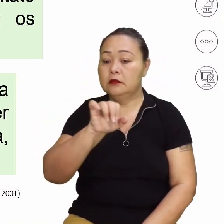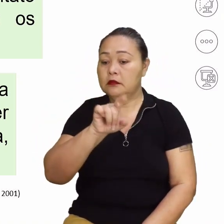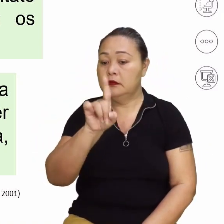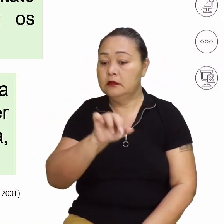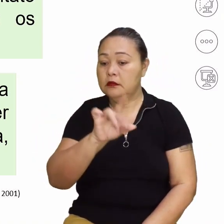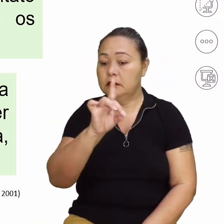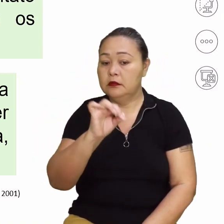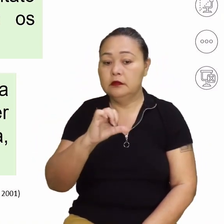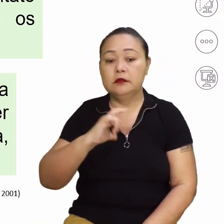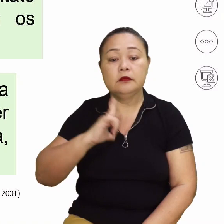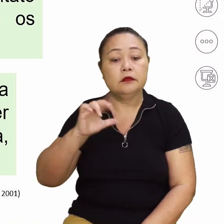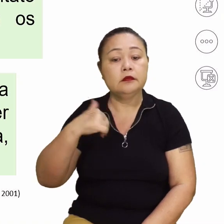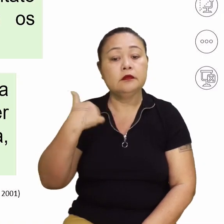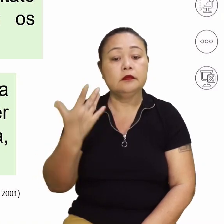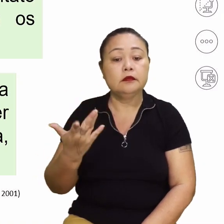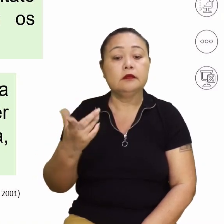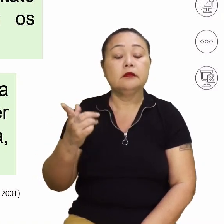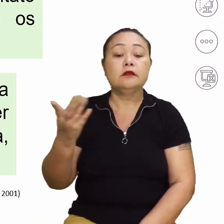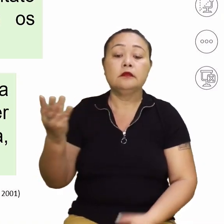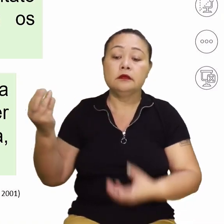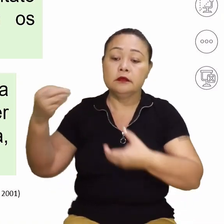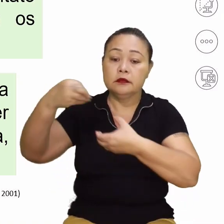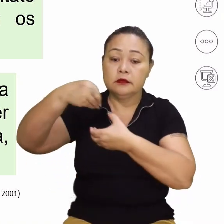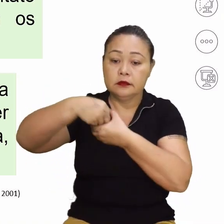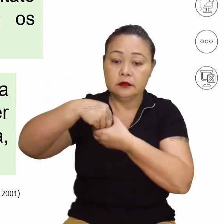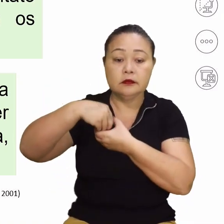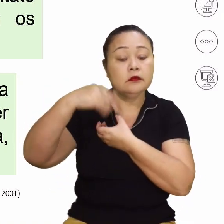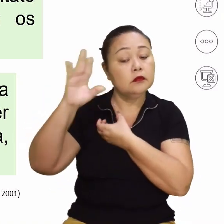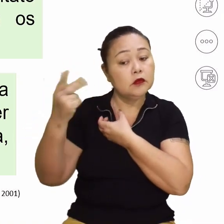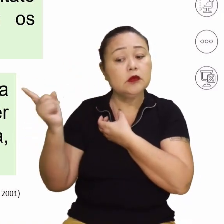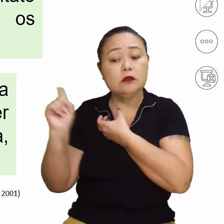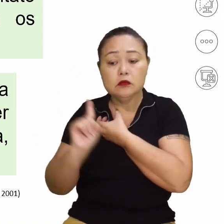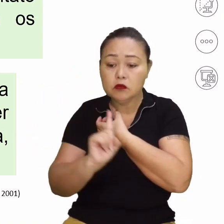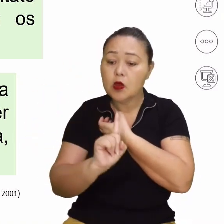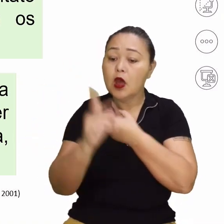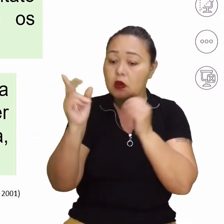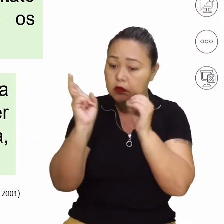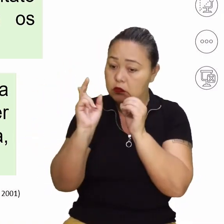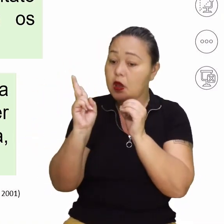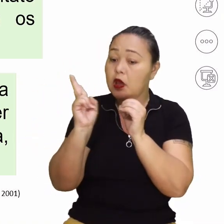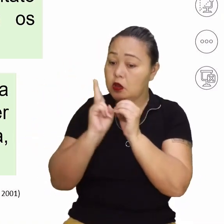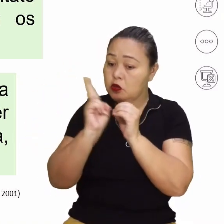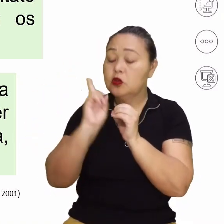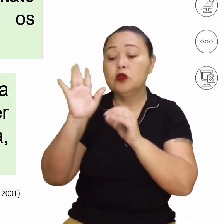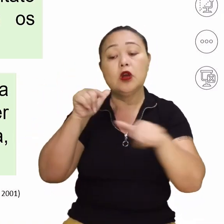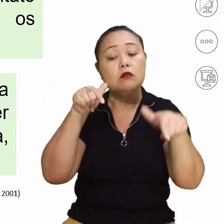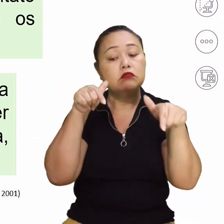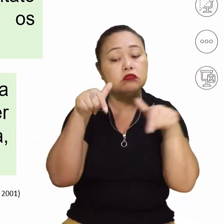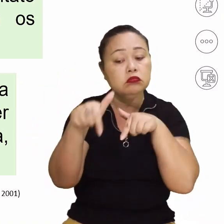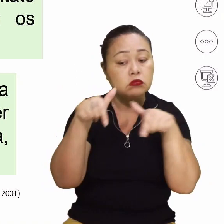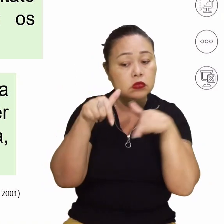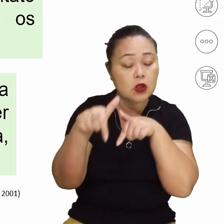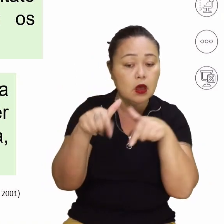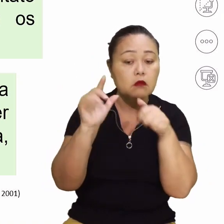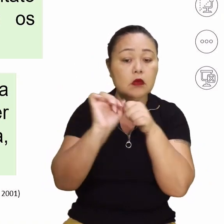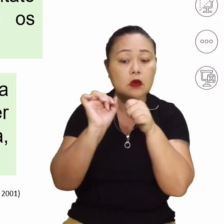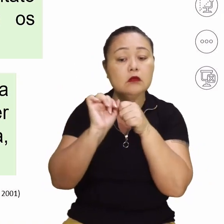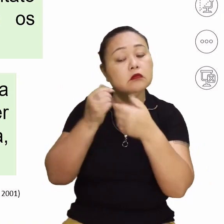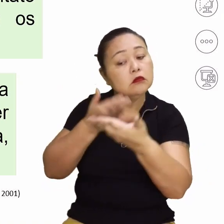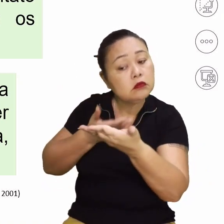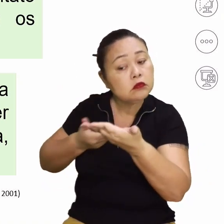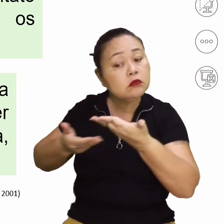integrados que já se exprime em português e até trabalho em cidades passando por estágios e